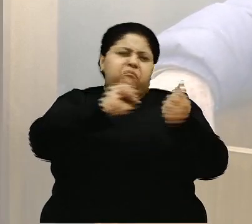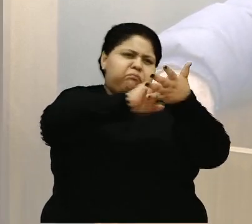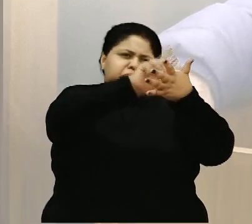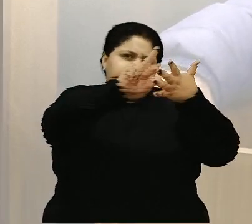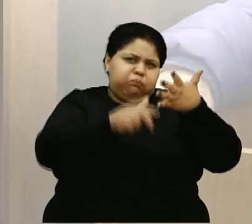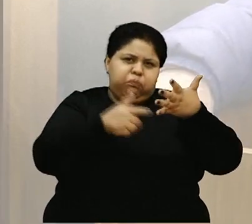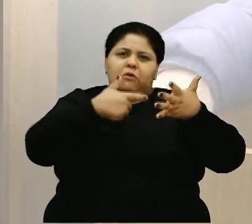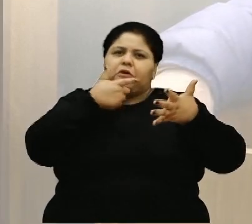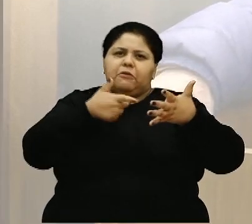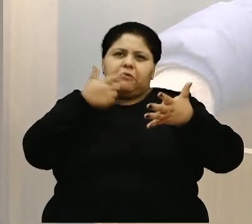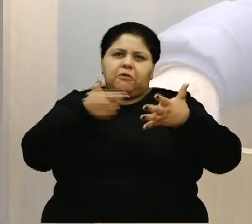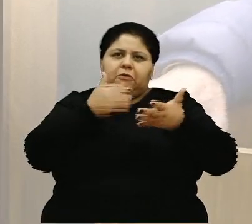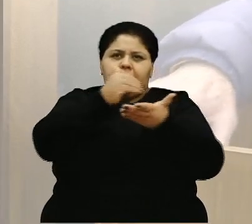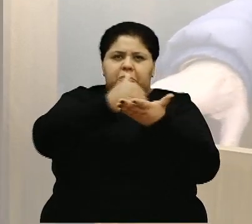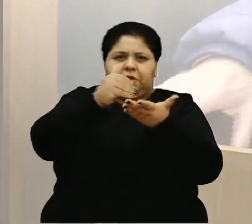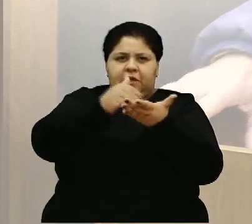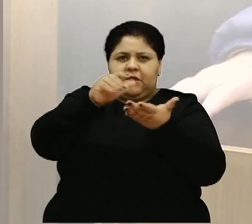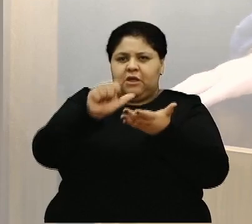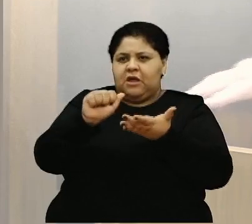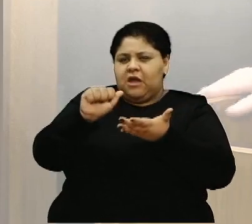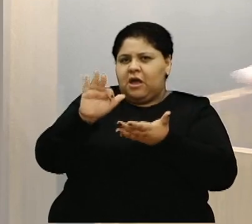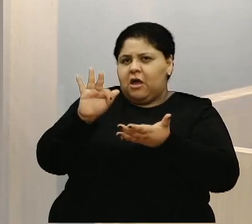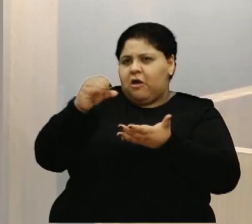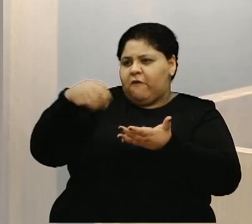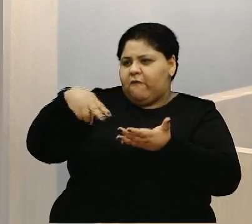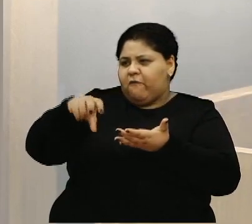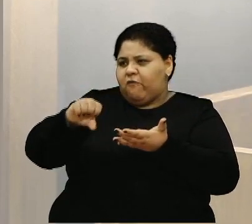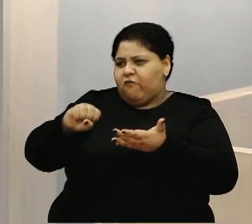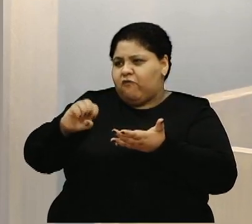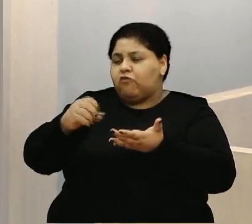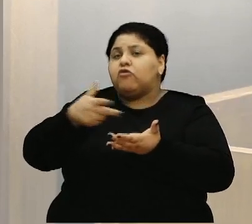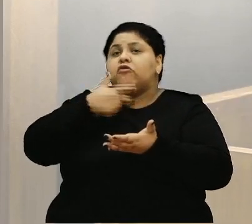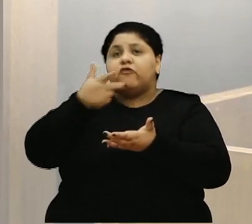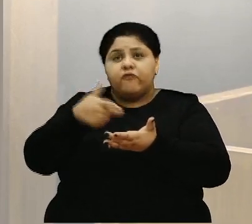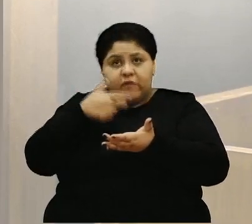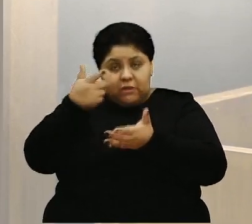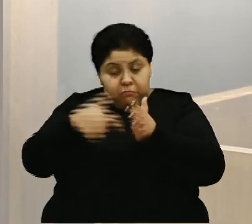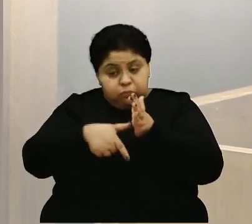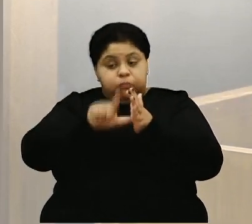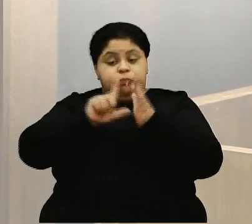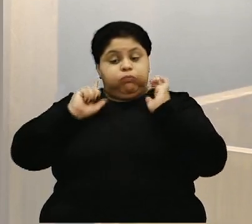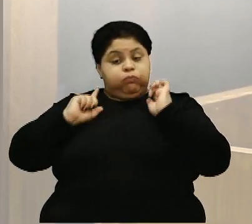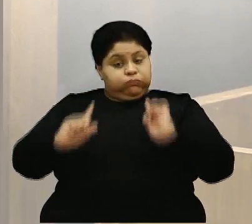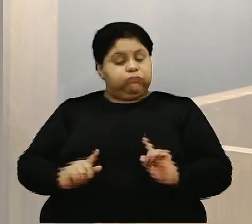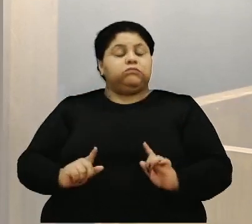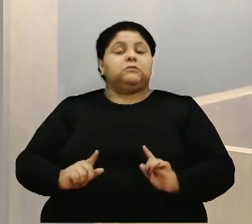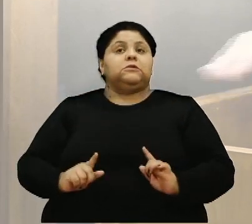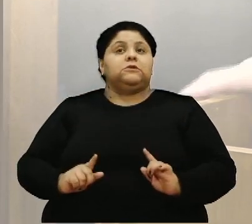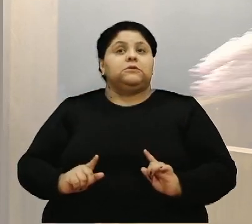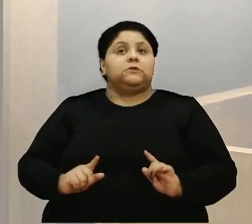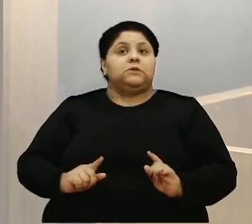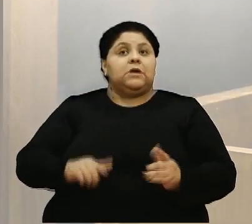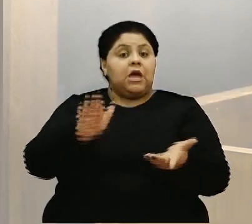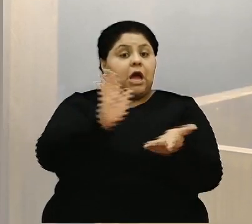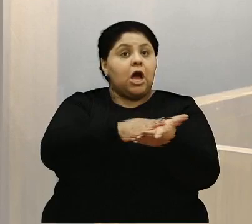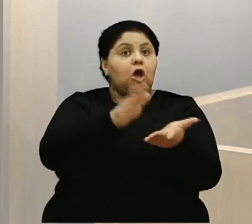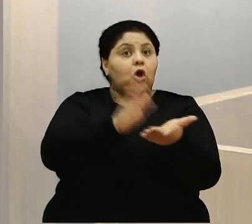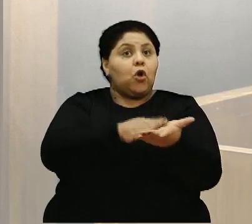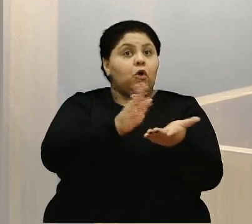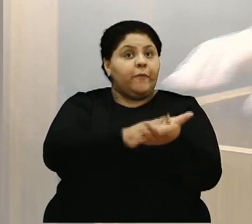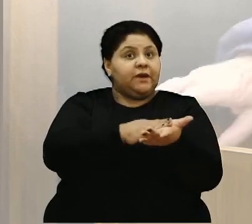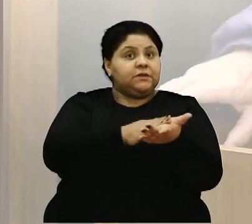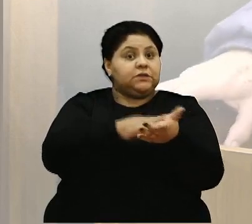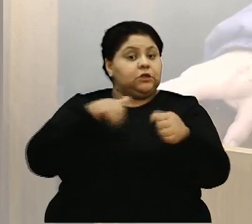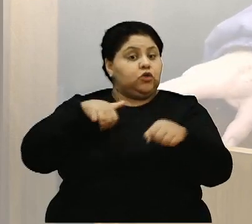com o secretário Alfonso, e ele me disse que está bem adiantada a gestão ou a cobrança, a gestão do